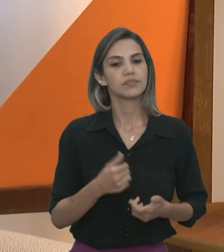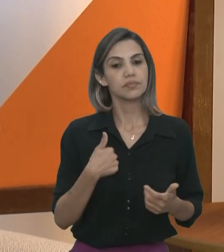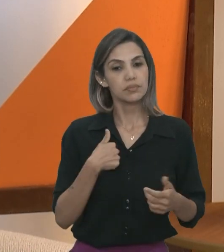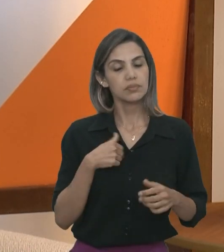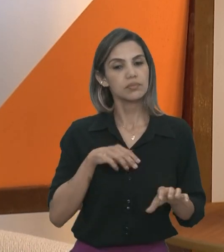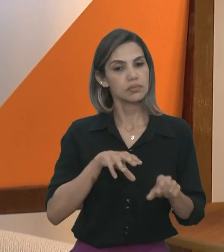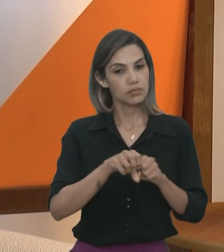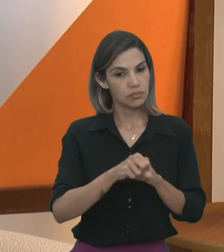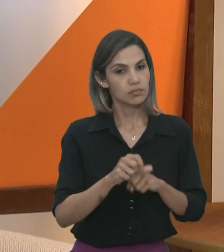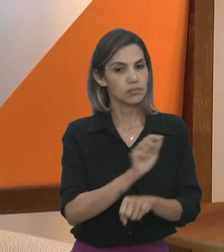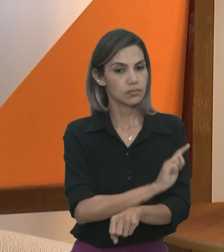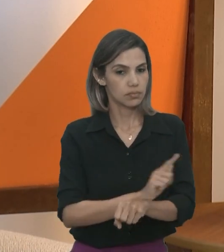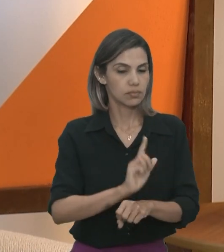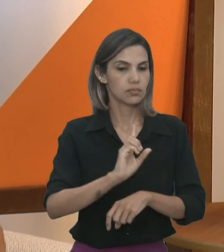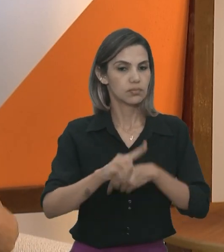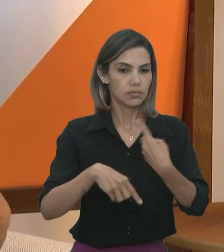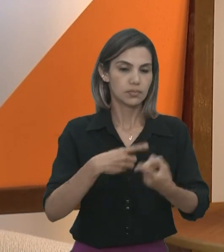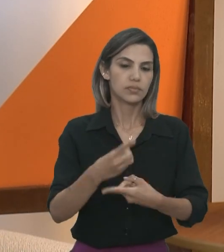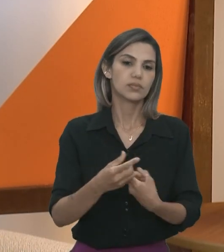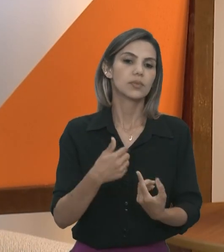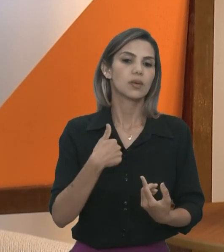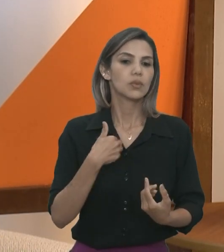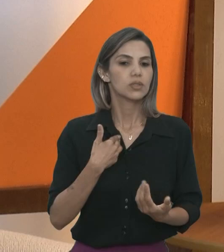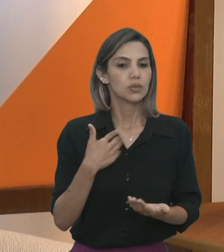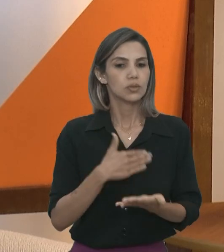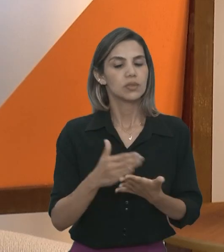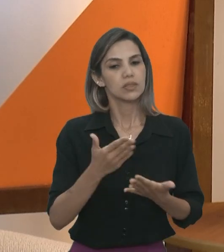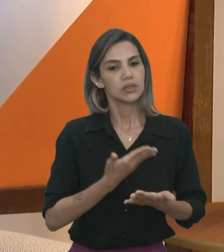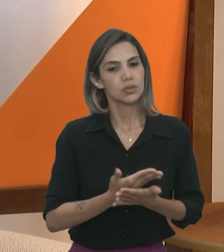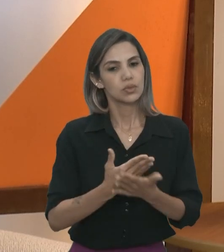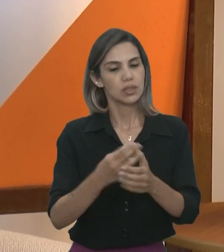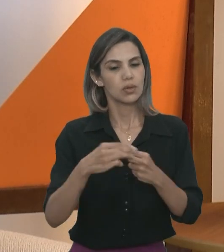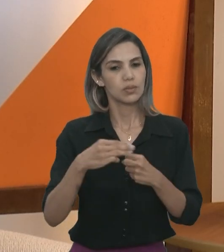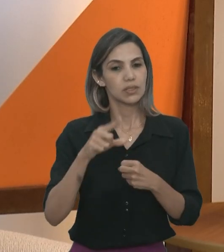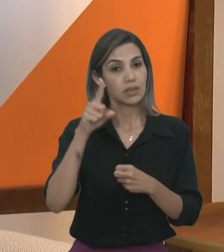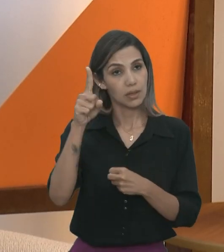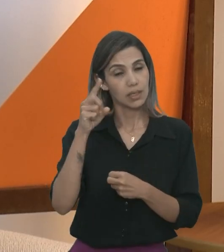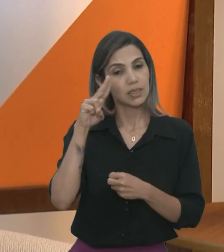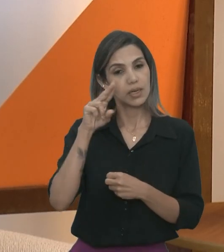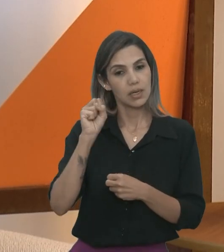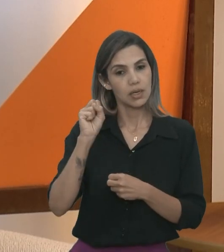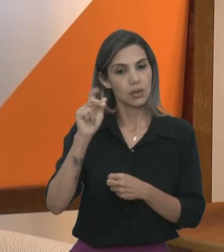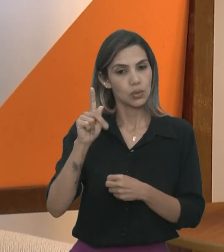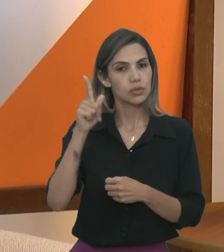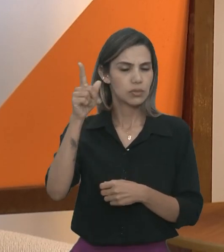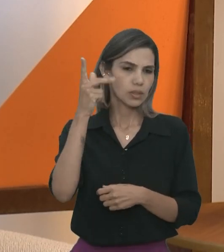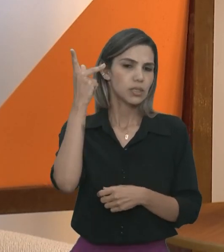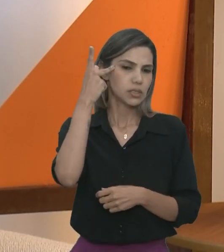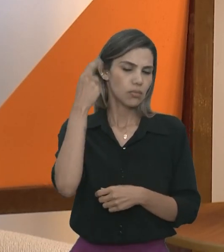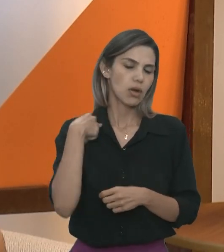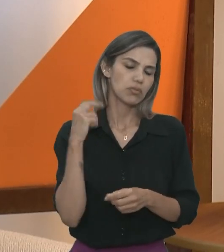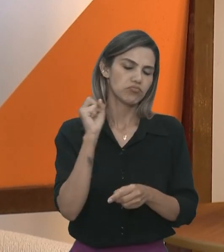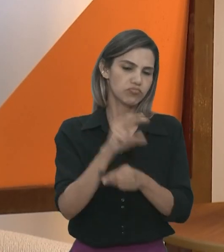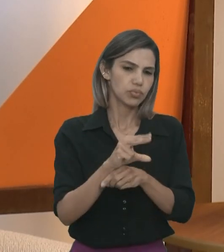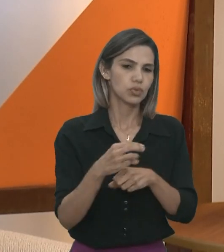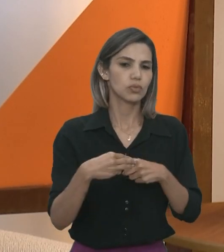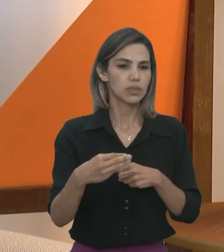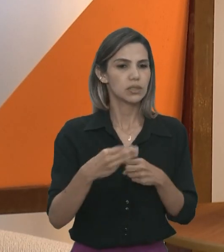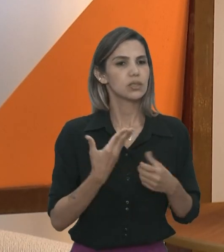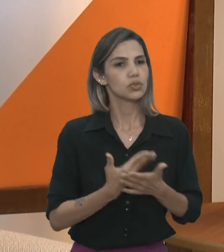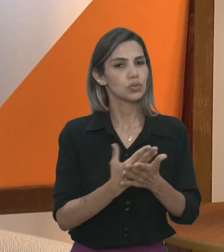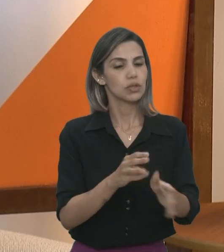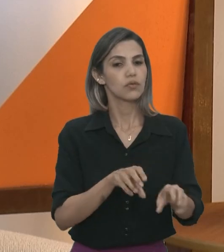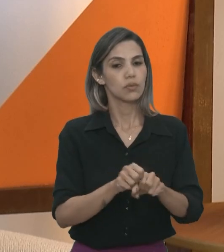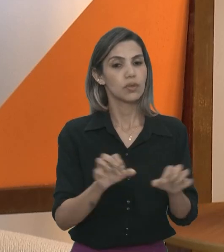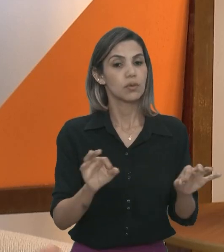graduação e fui fazer o mestrado na Universidade de São Paulo, na USP, né? Ingressei no mestrado. E eu terminei o mestrado e